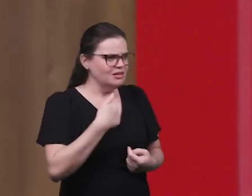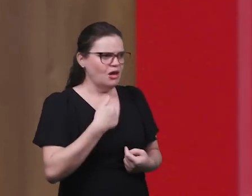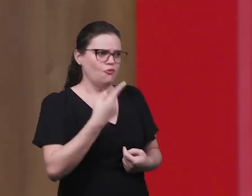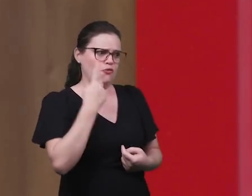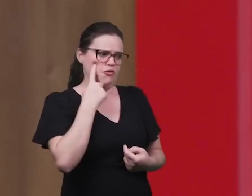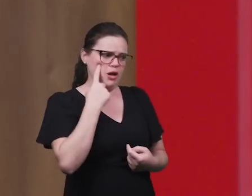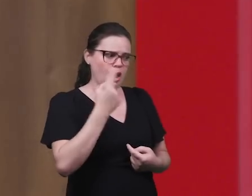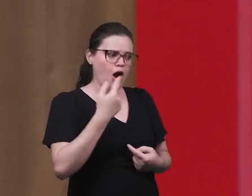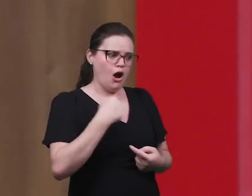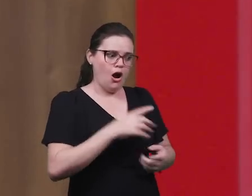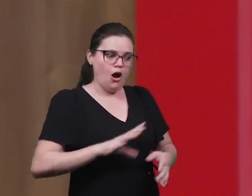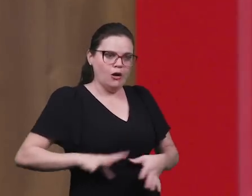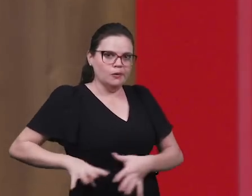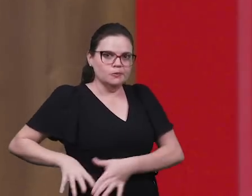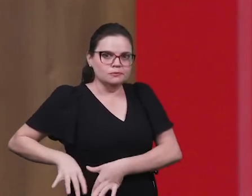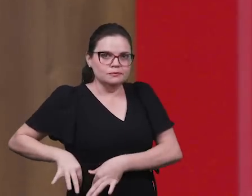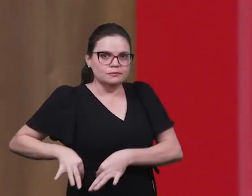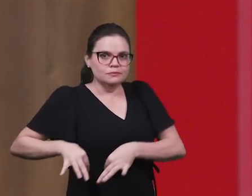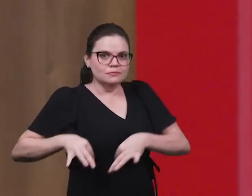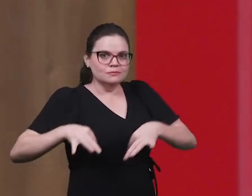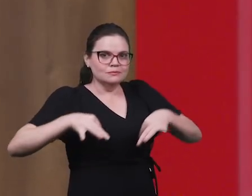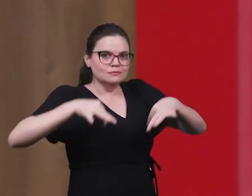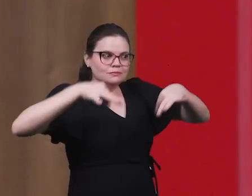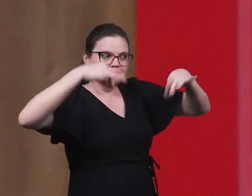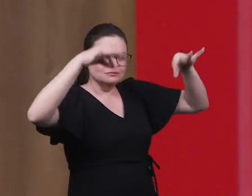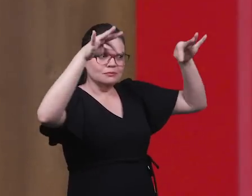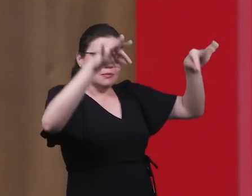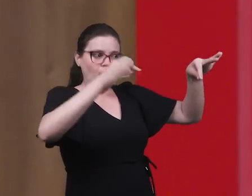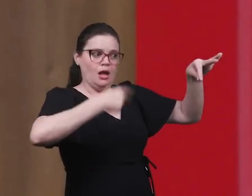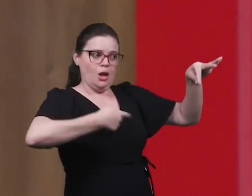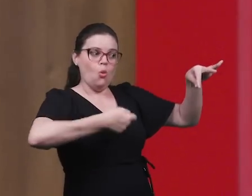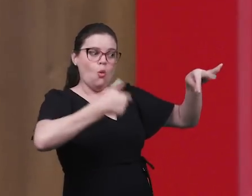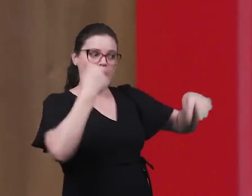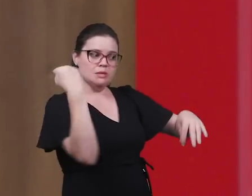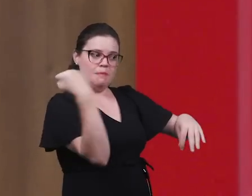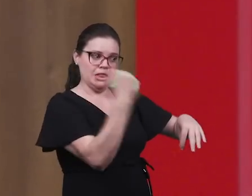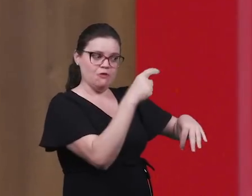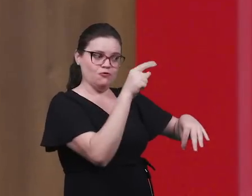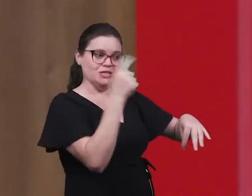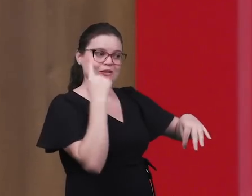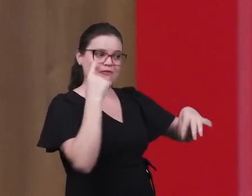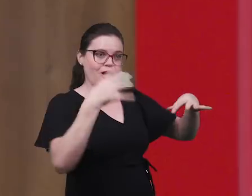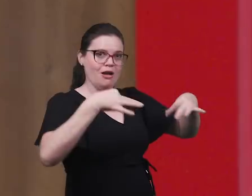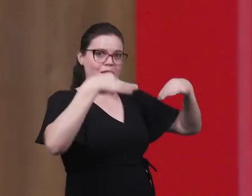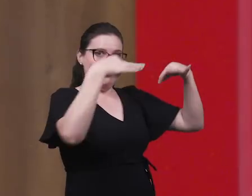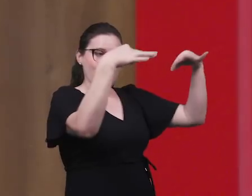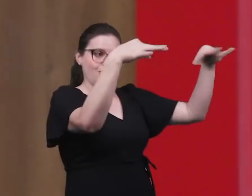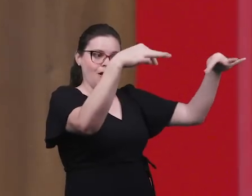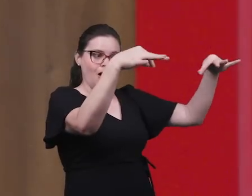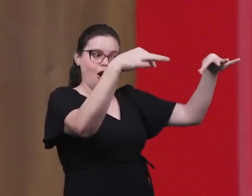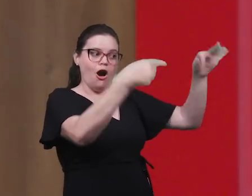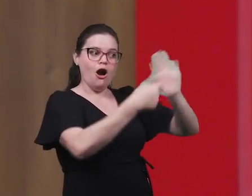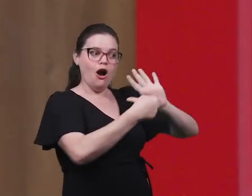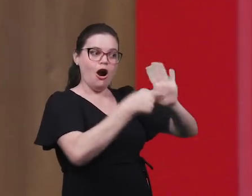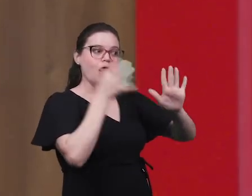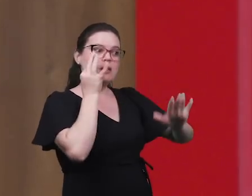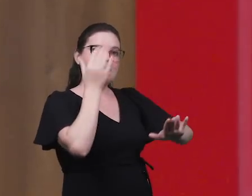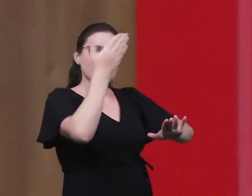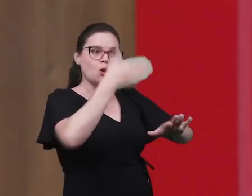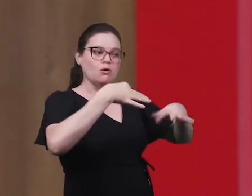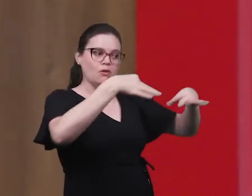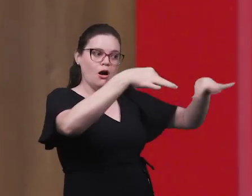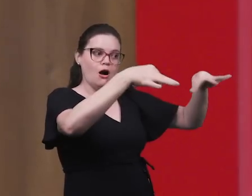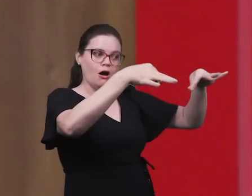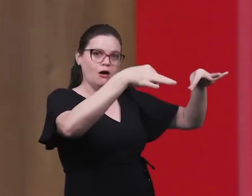aqui, eu tinha condições de te matar." E mostra, você imagina o coração de Saul, quando Davi mostra o pedaço da